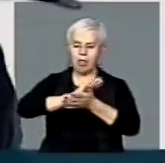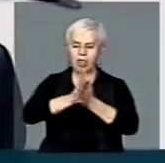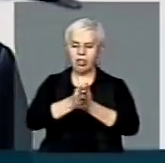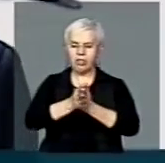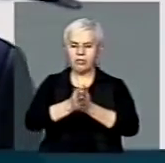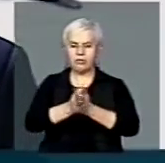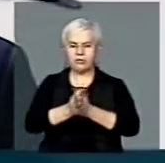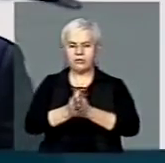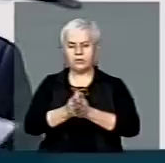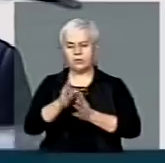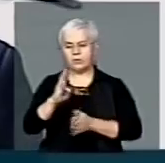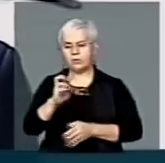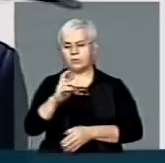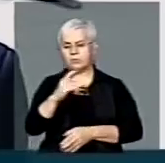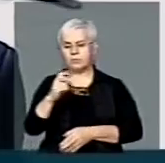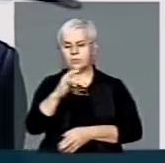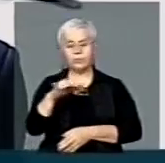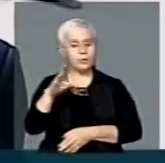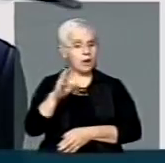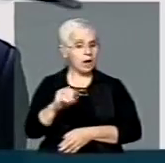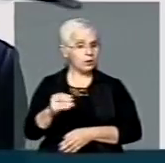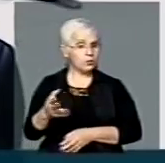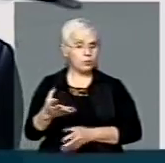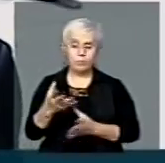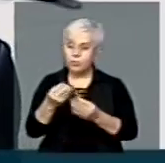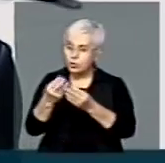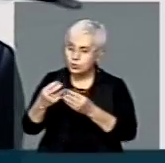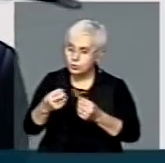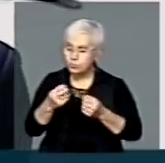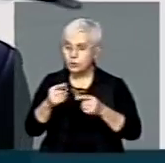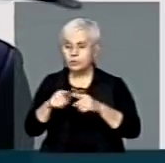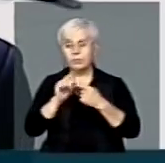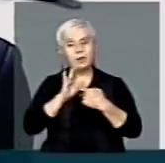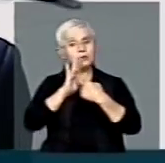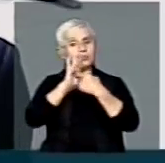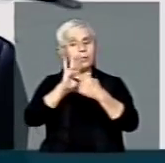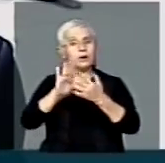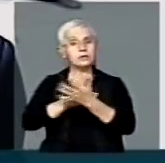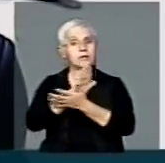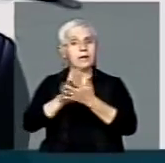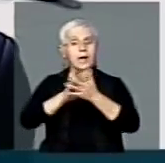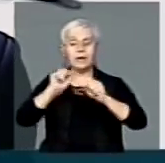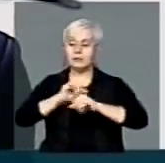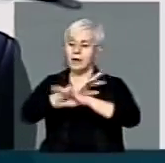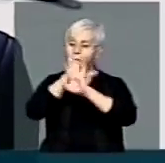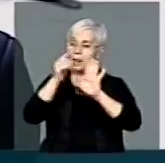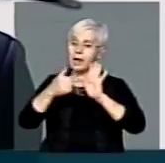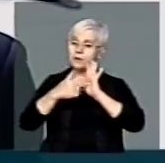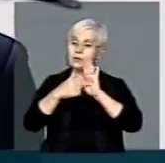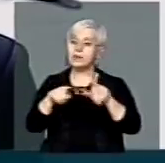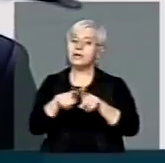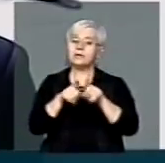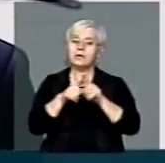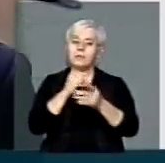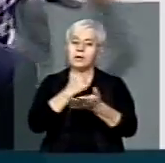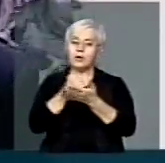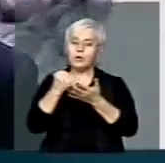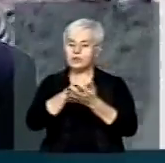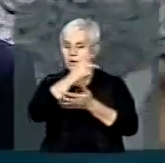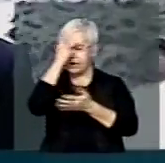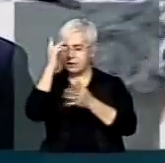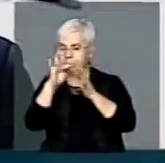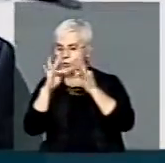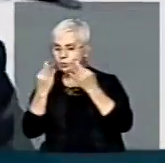tem um tatu diante de tanto buraco. E não prestam contas, é o nepotismo exacerbado, são